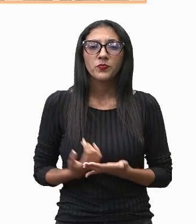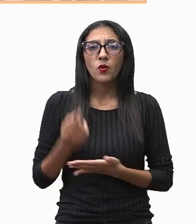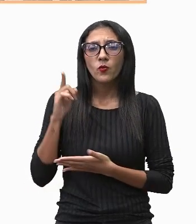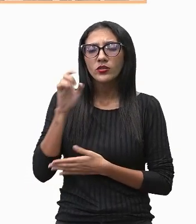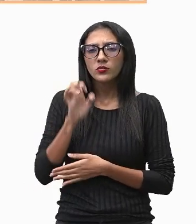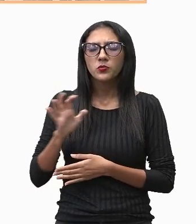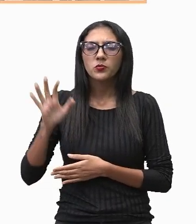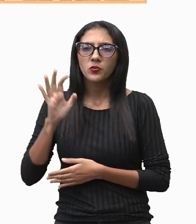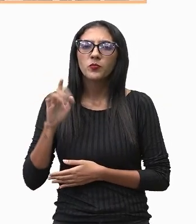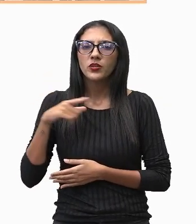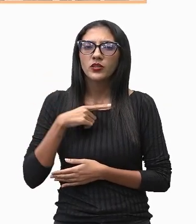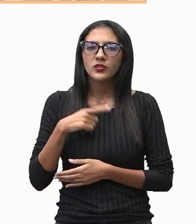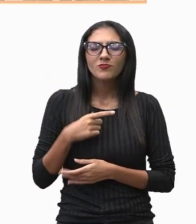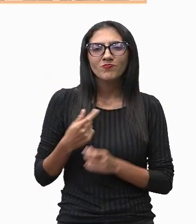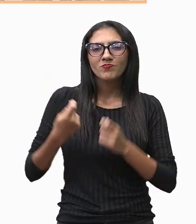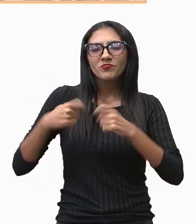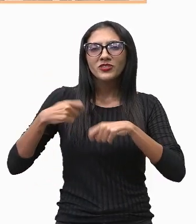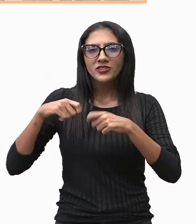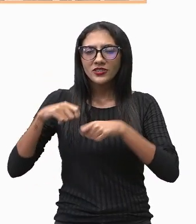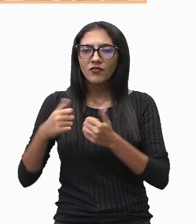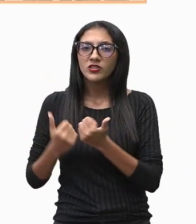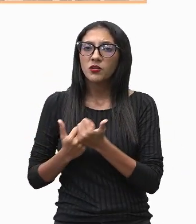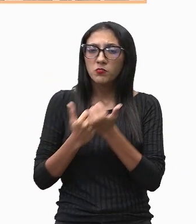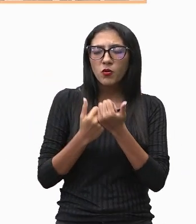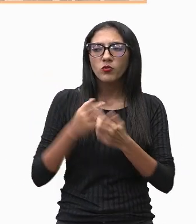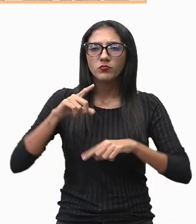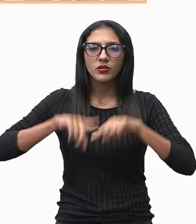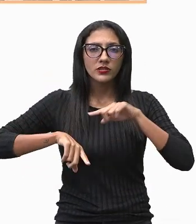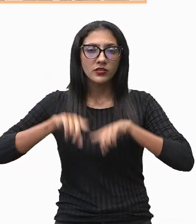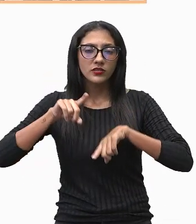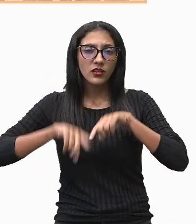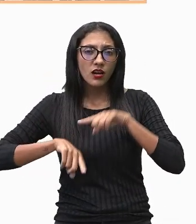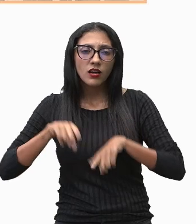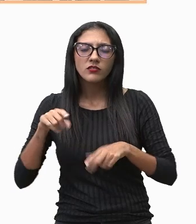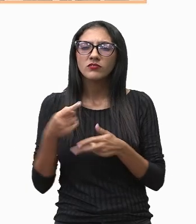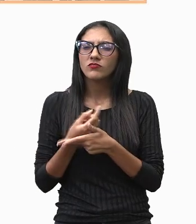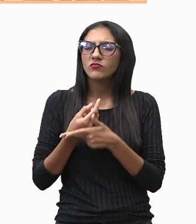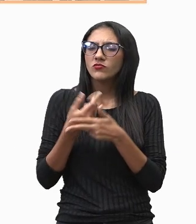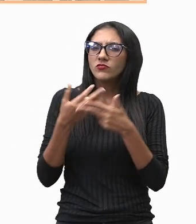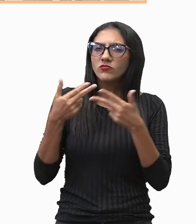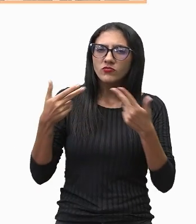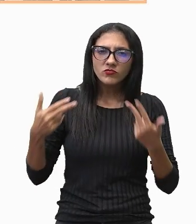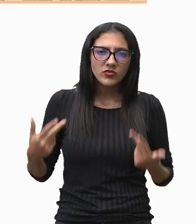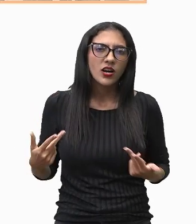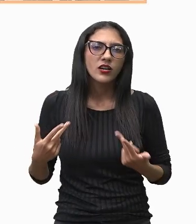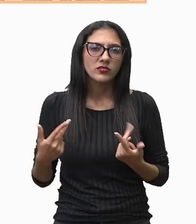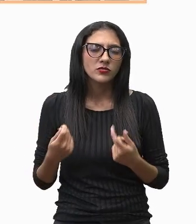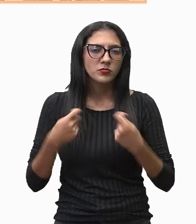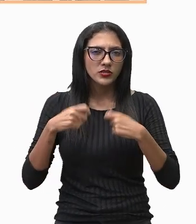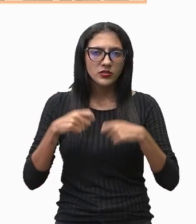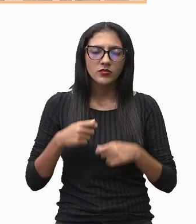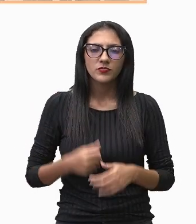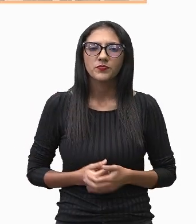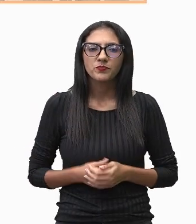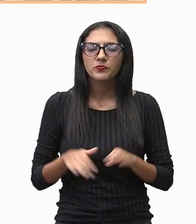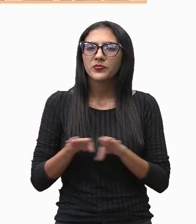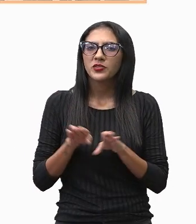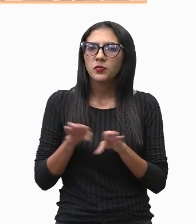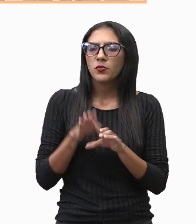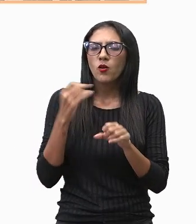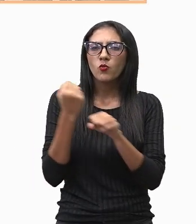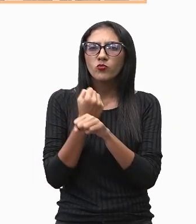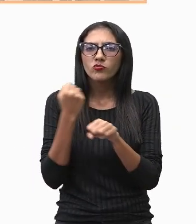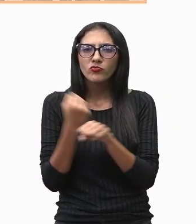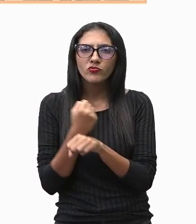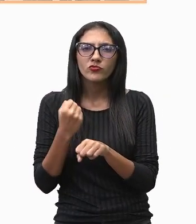estavam ali precisando de insumos, precisando de vários tipos de produtos. A infraestrutura,